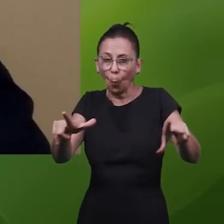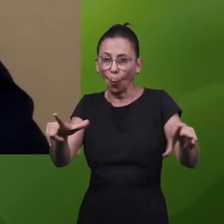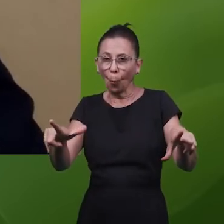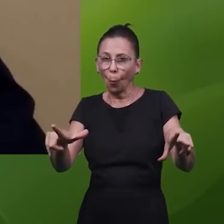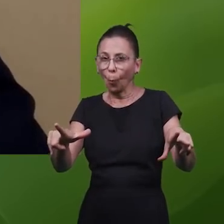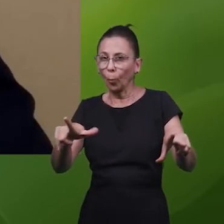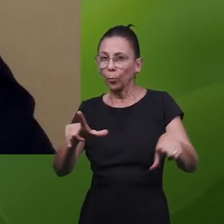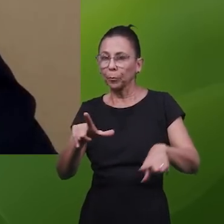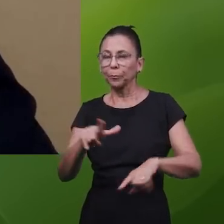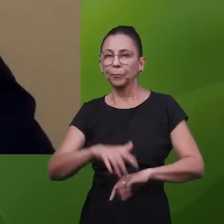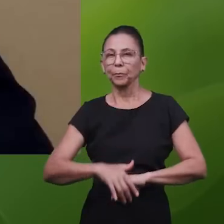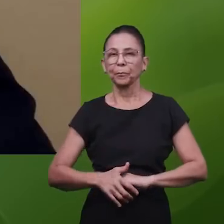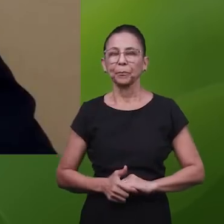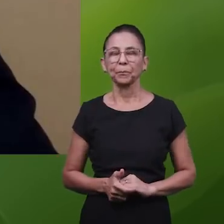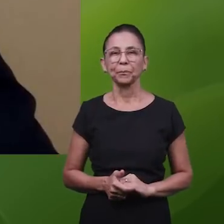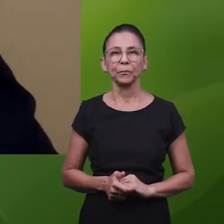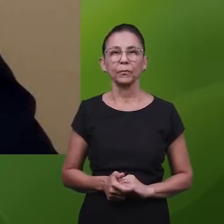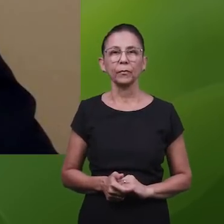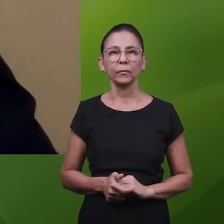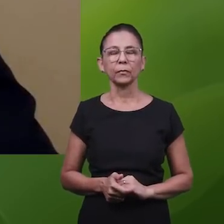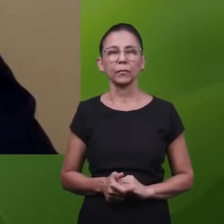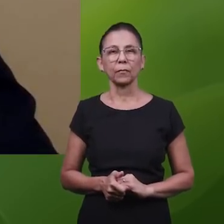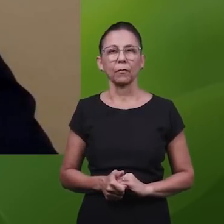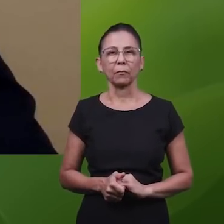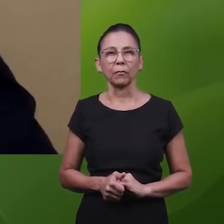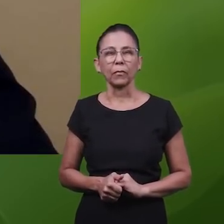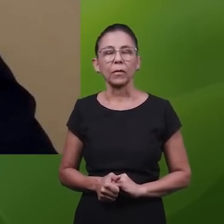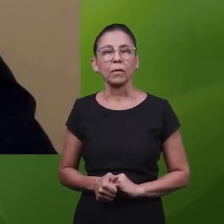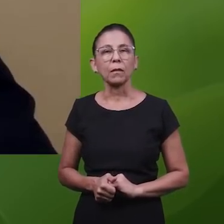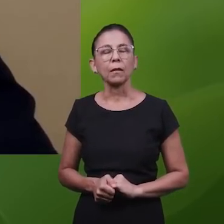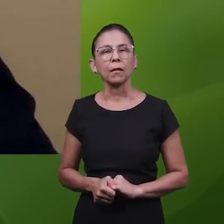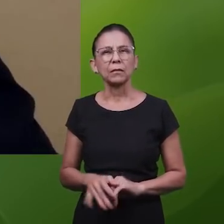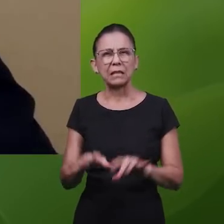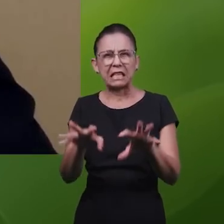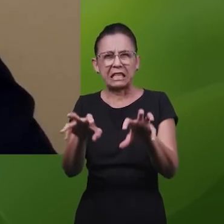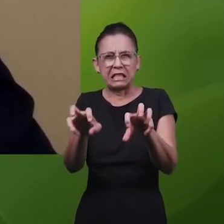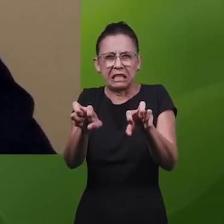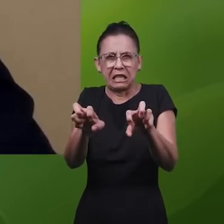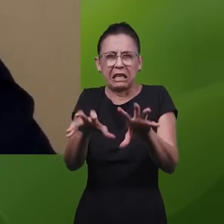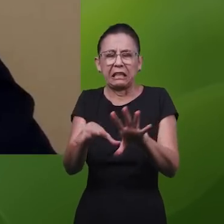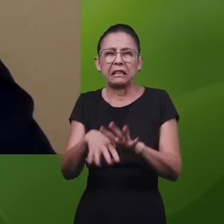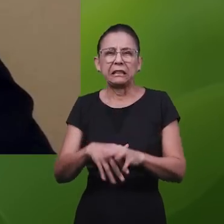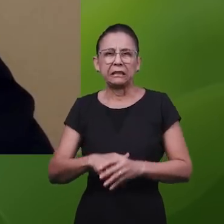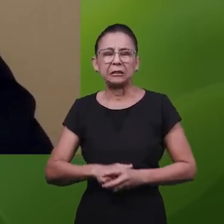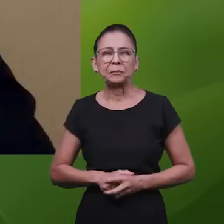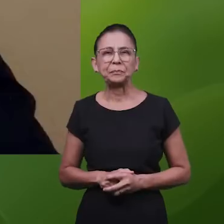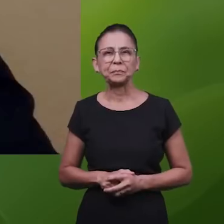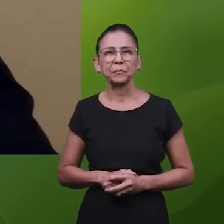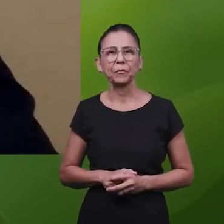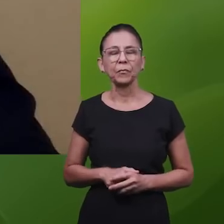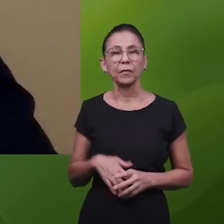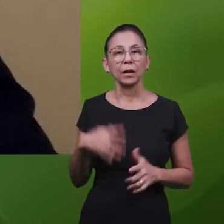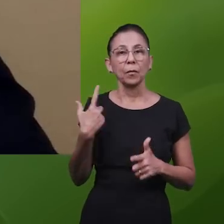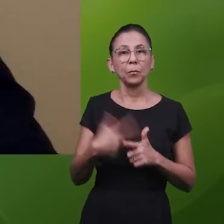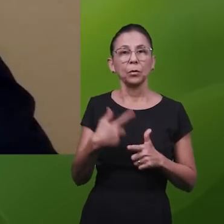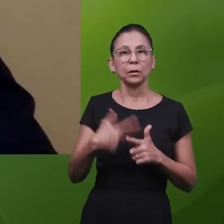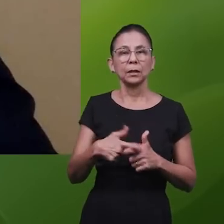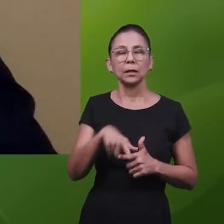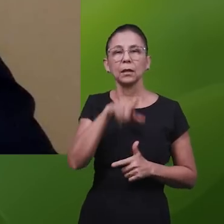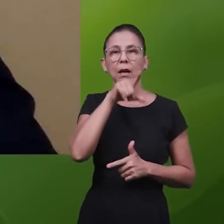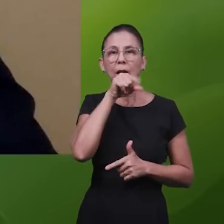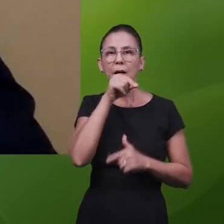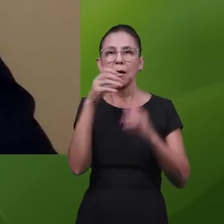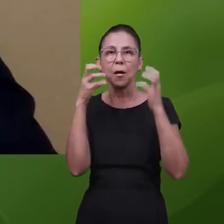notável. Por quê? Porque a pomba selvagem, Josias, representa